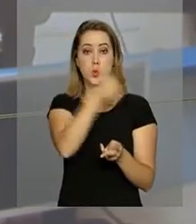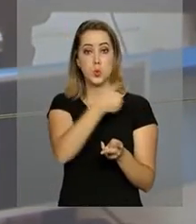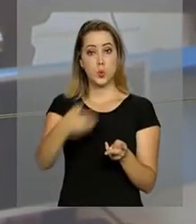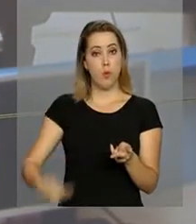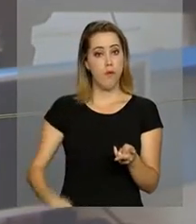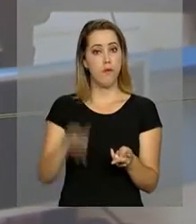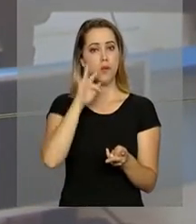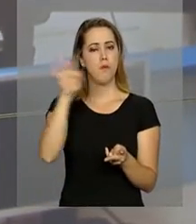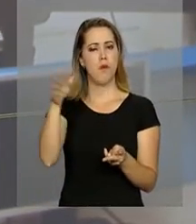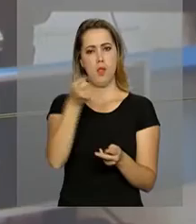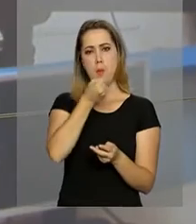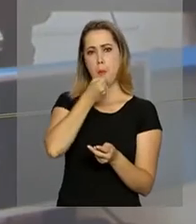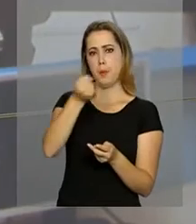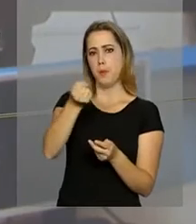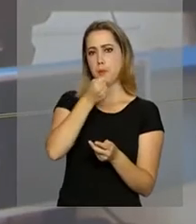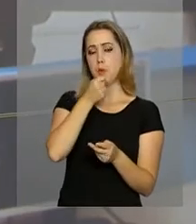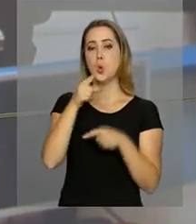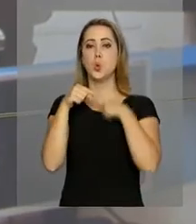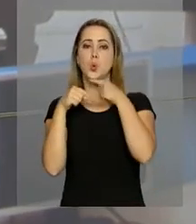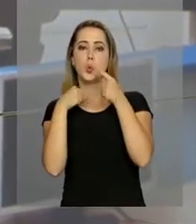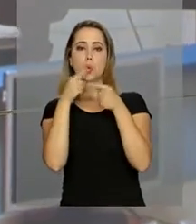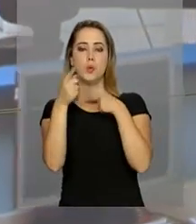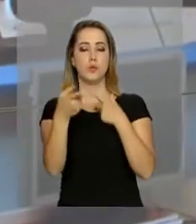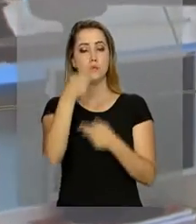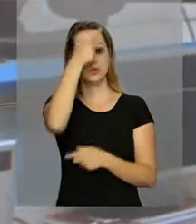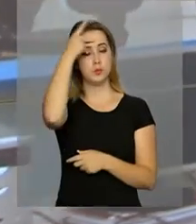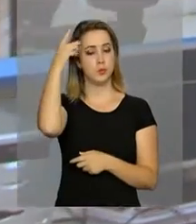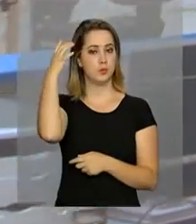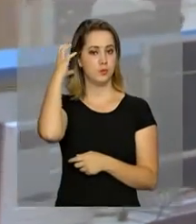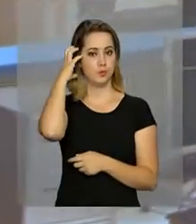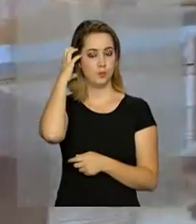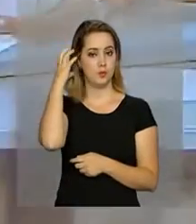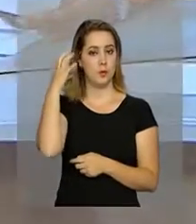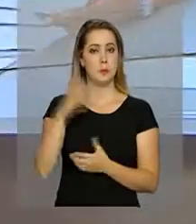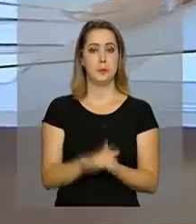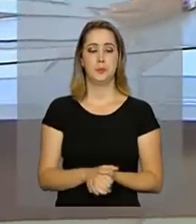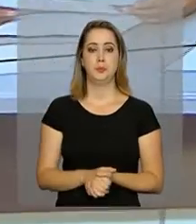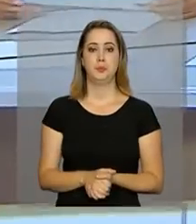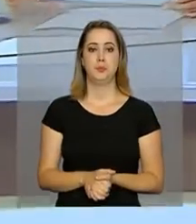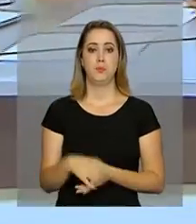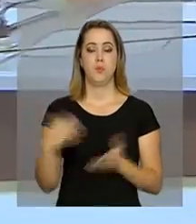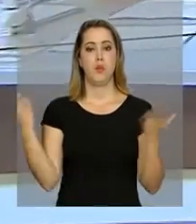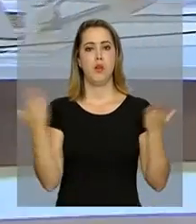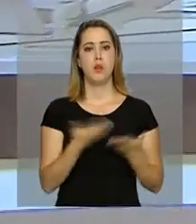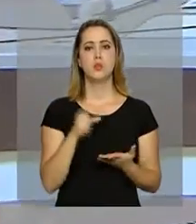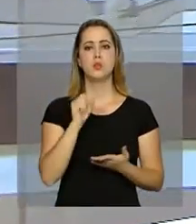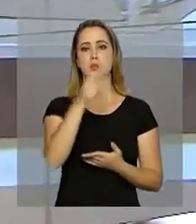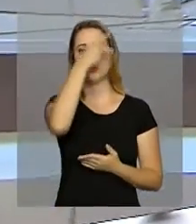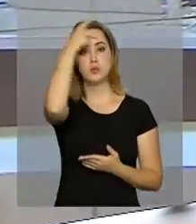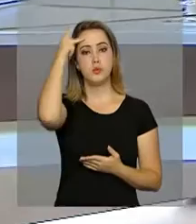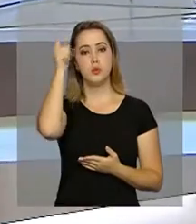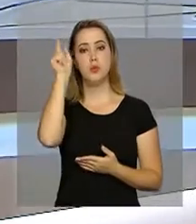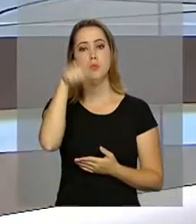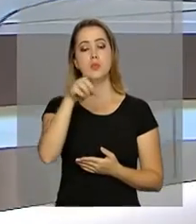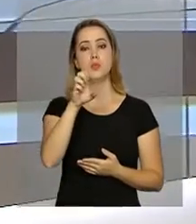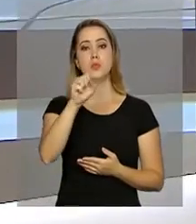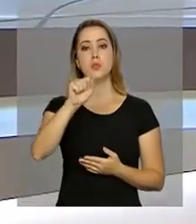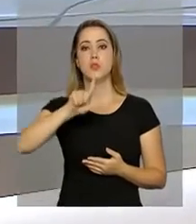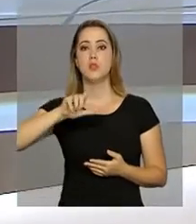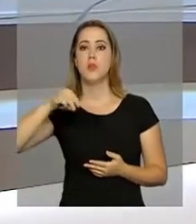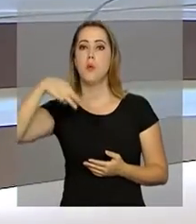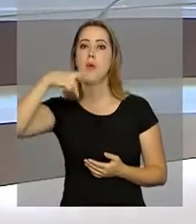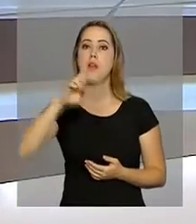que respondem ao vivo algumas dúvidas dos ouvintes. E hoje quem está presente é Elmer Coelho